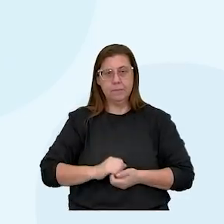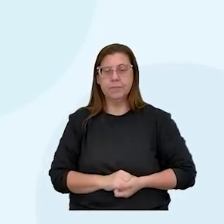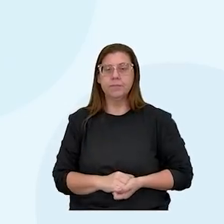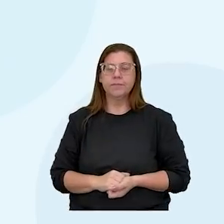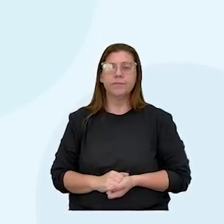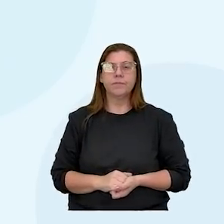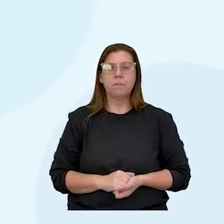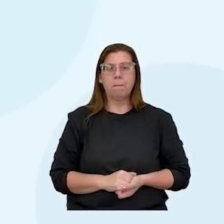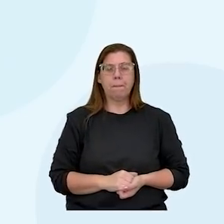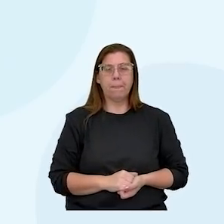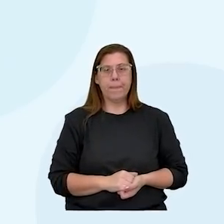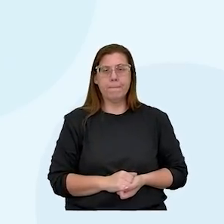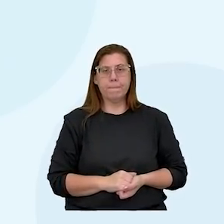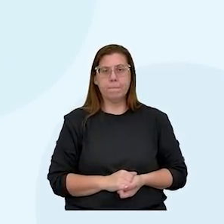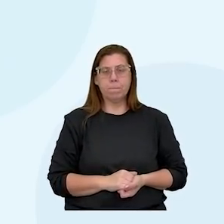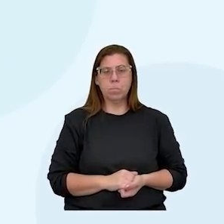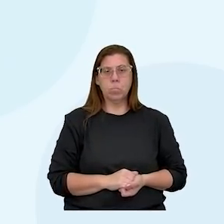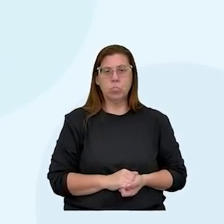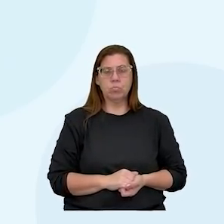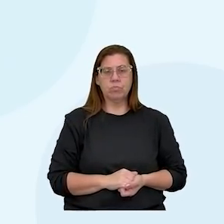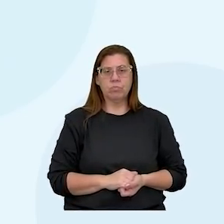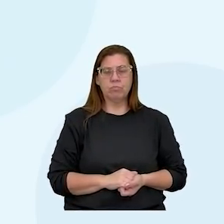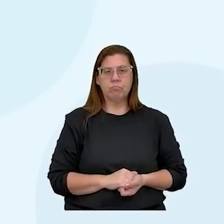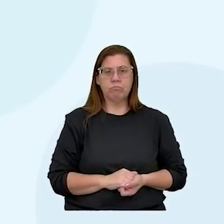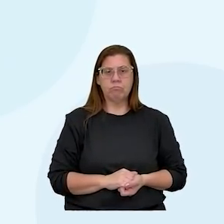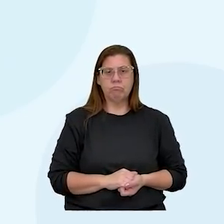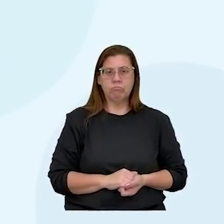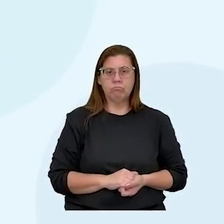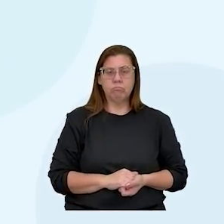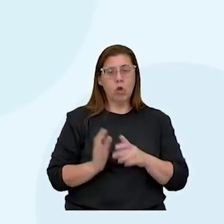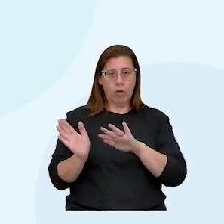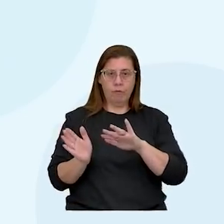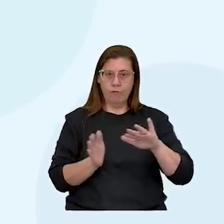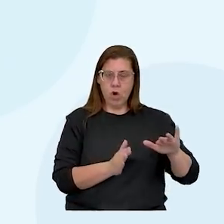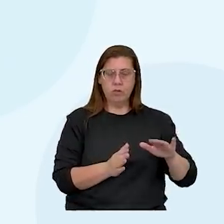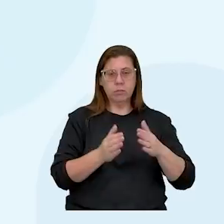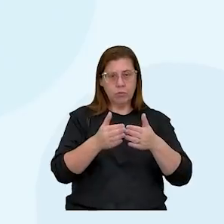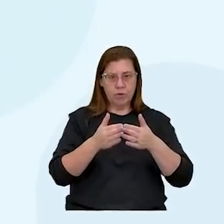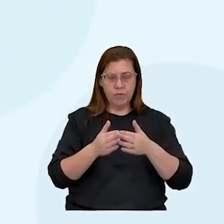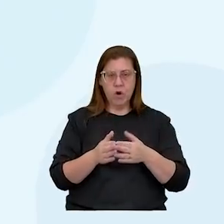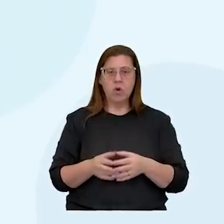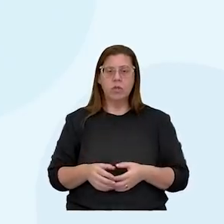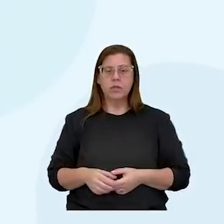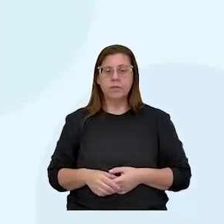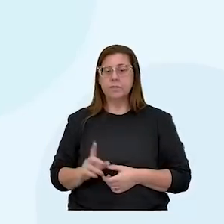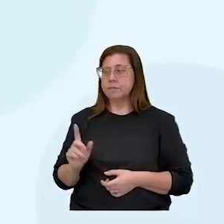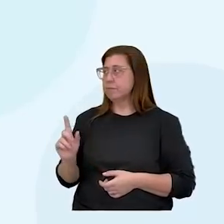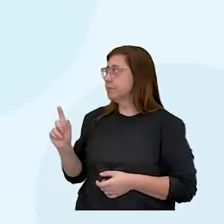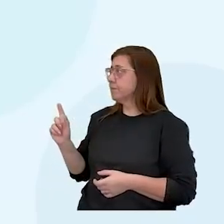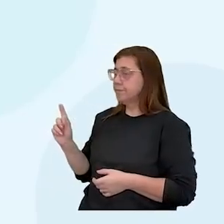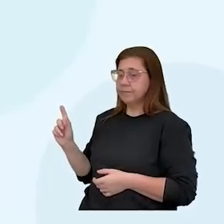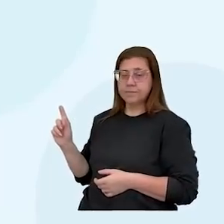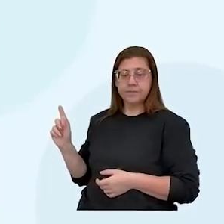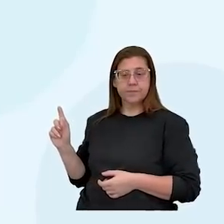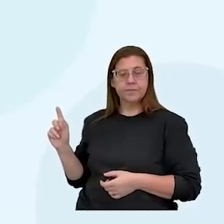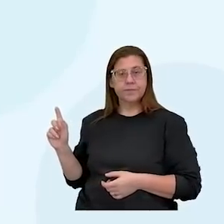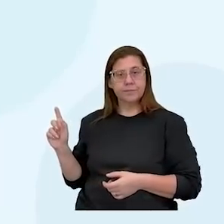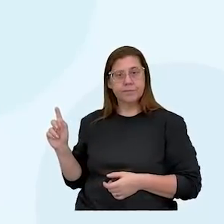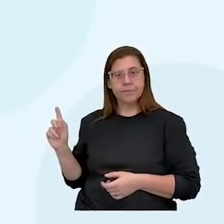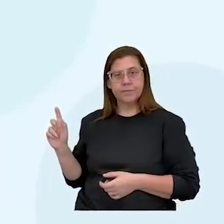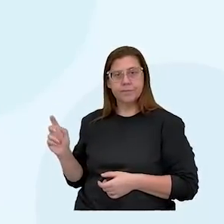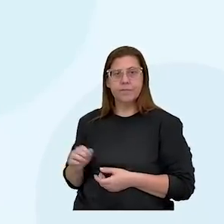não se discute futebol. Né? Então, fazer uma relação. Será que discutir e debater é a mesma coisa? Será